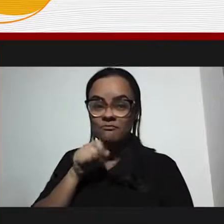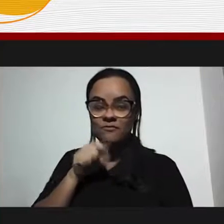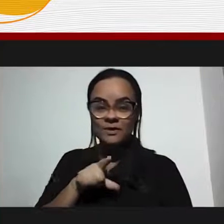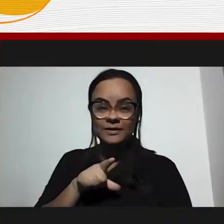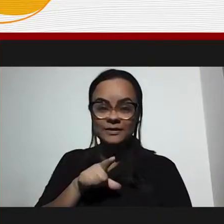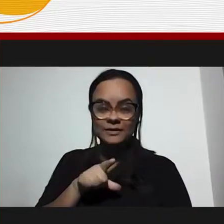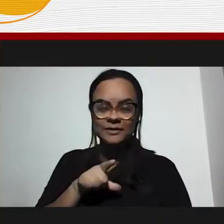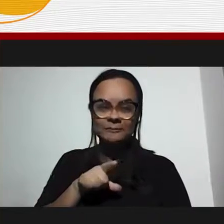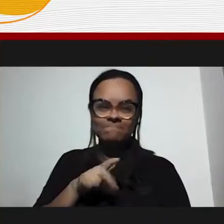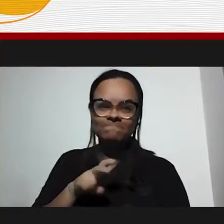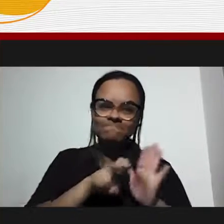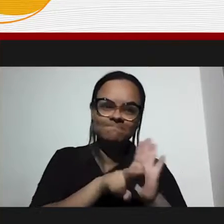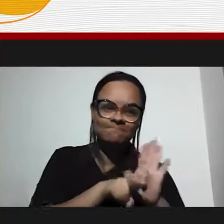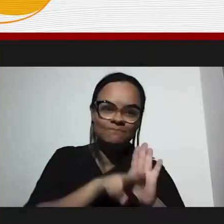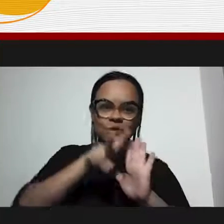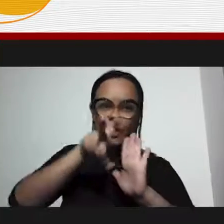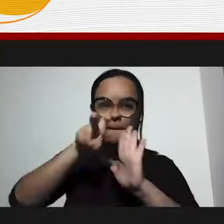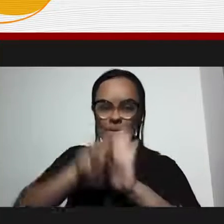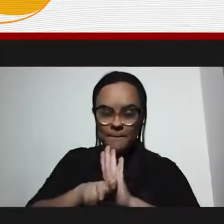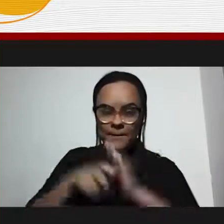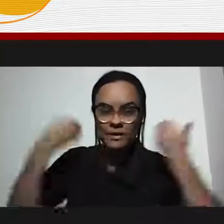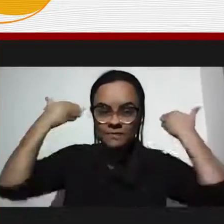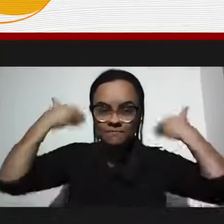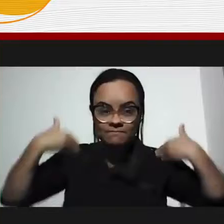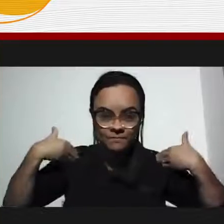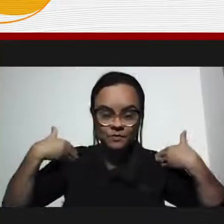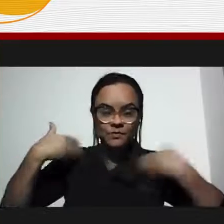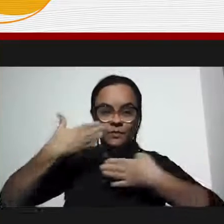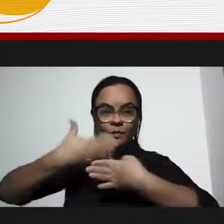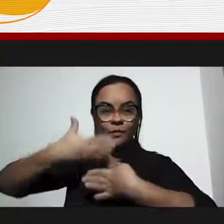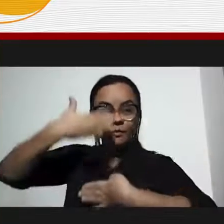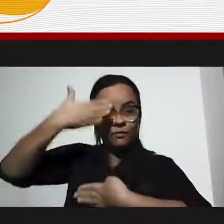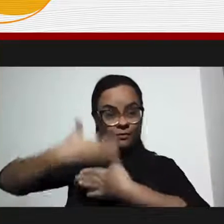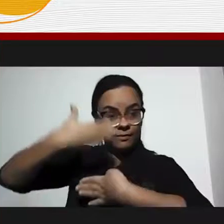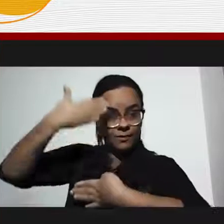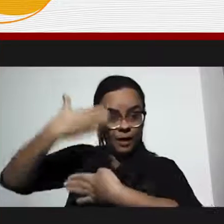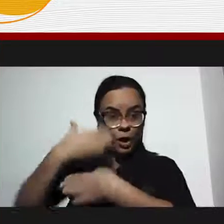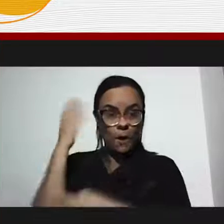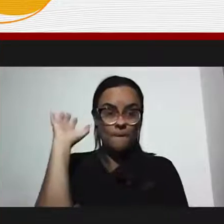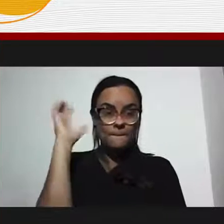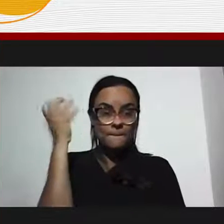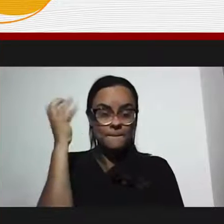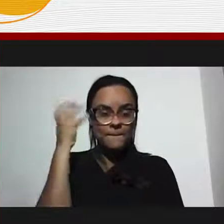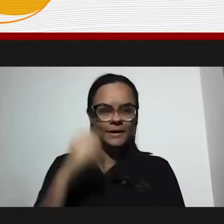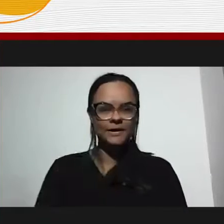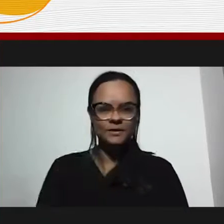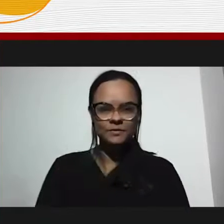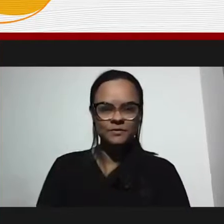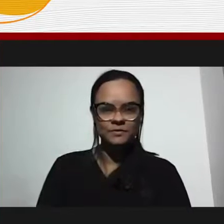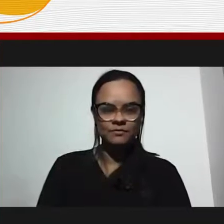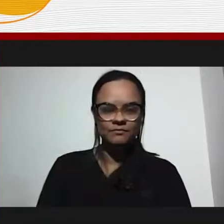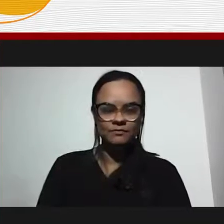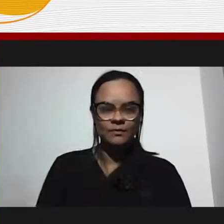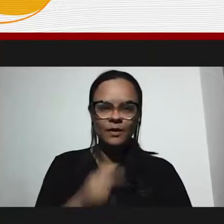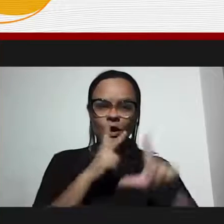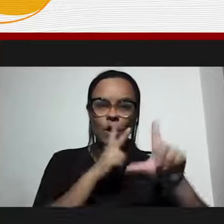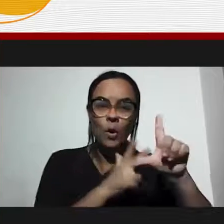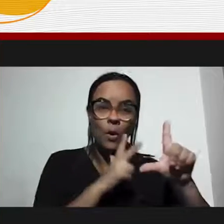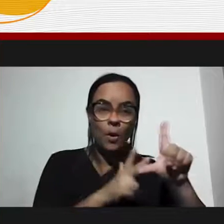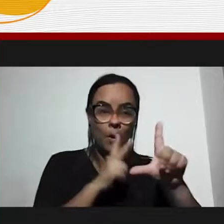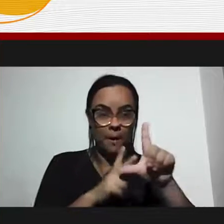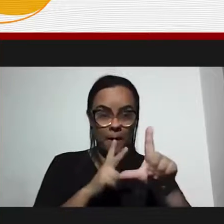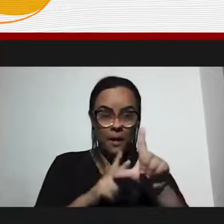Sentado numa cadeira de rodas. Atrás de mim tem uma janela com uma persiana. E ao longo dessa live